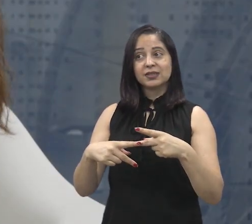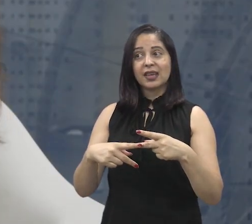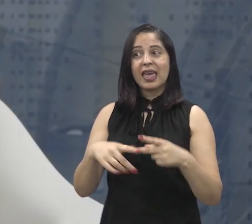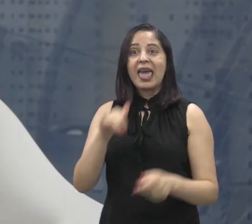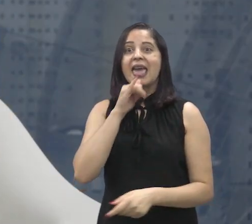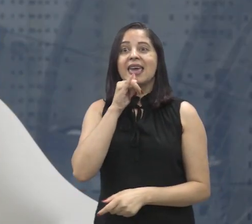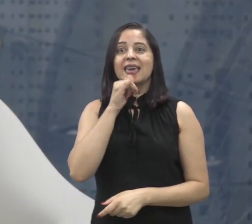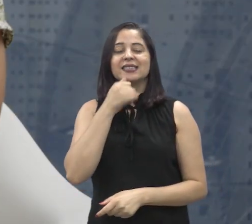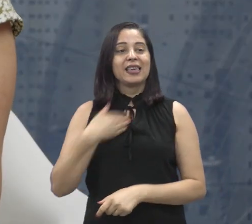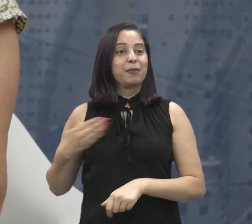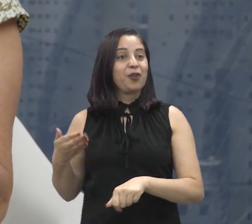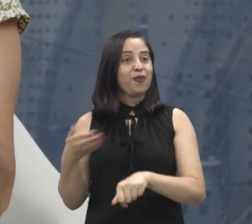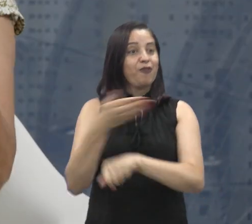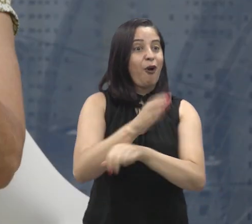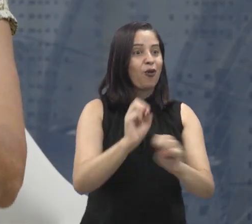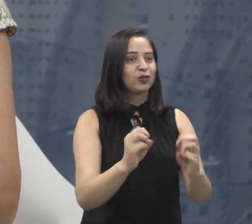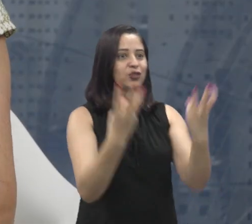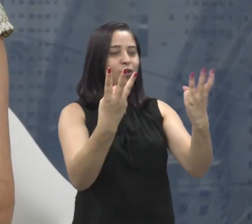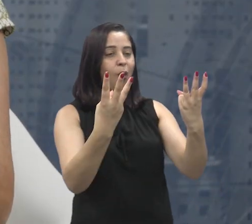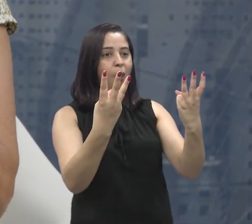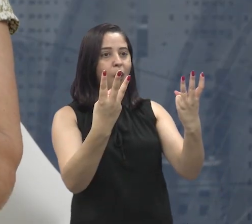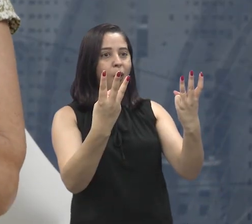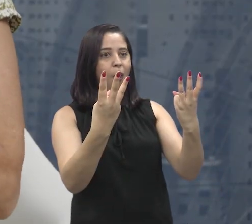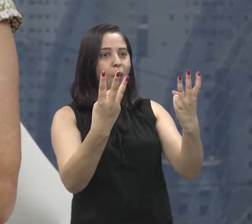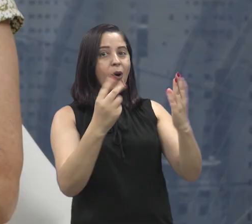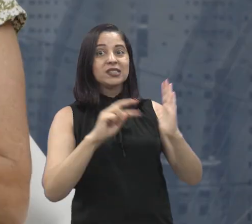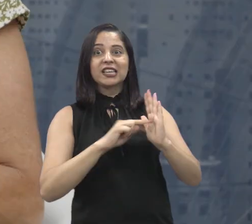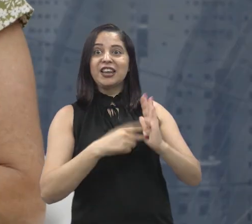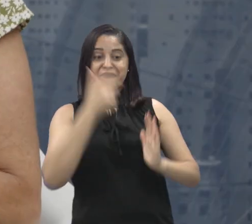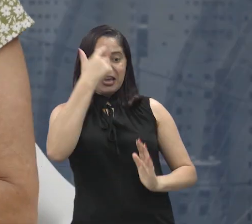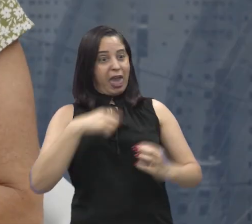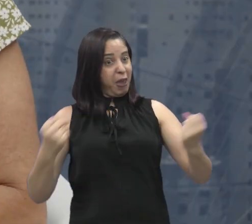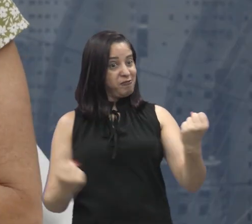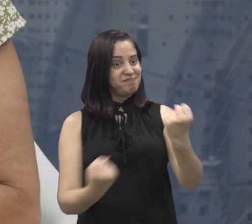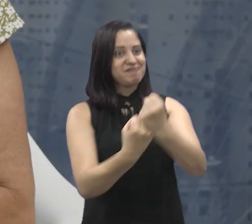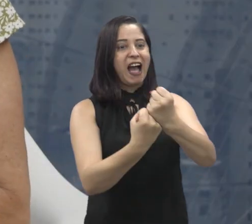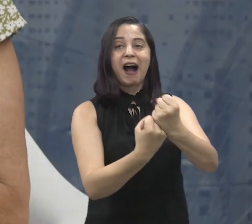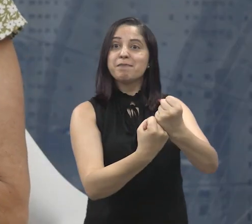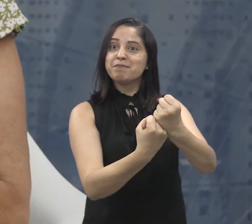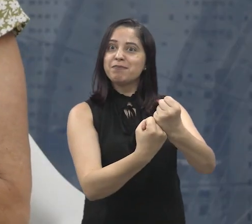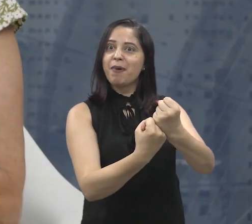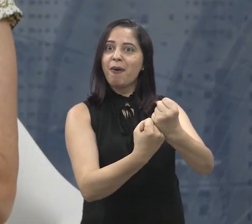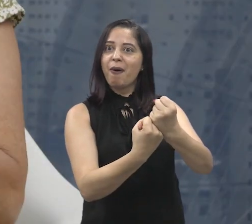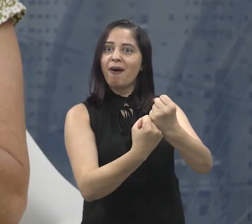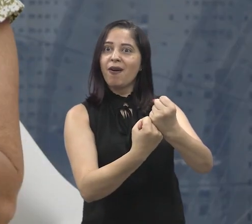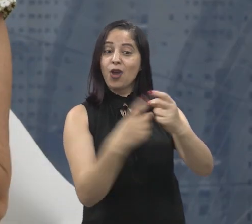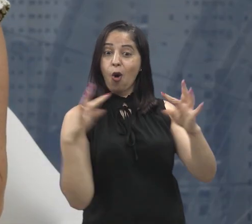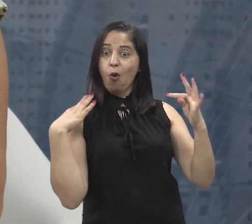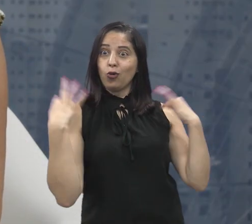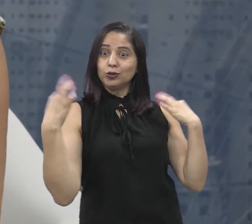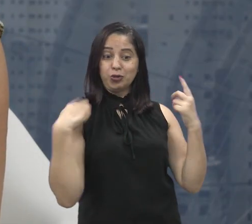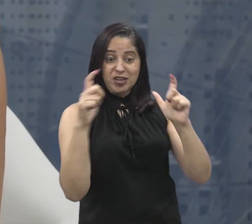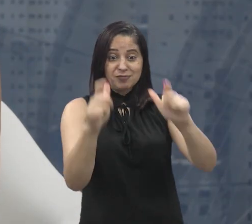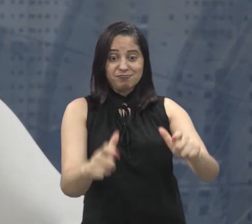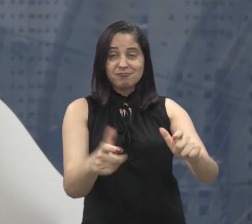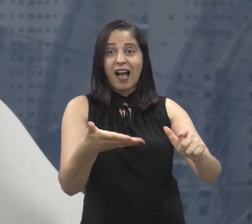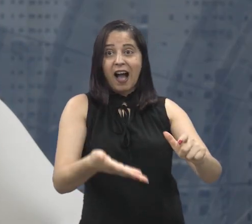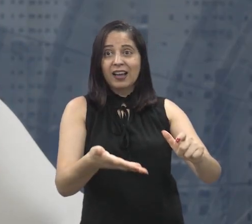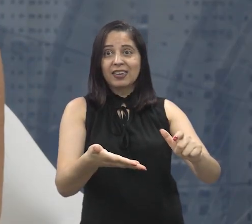eu vou ver um espetáculo, eu estou fortalecendo essa cultura e esse turismo local, mas